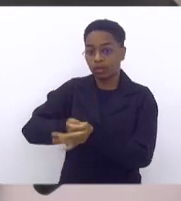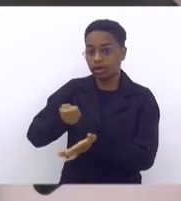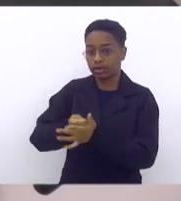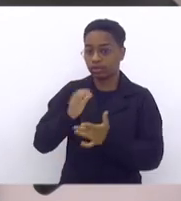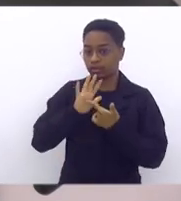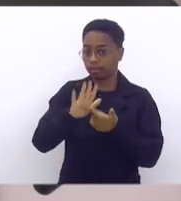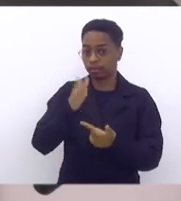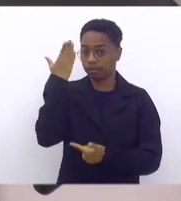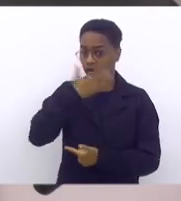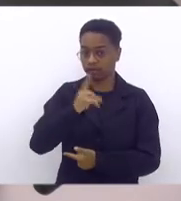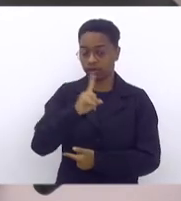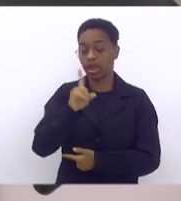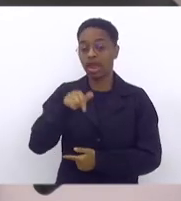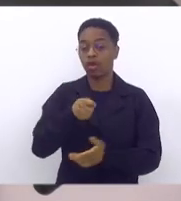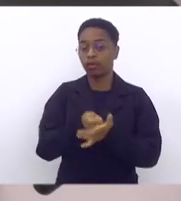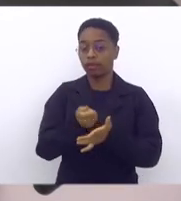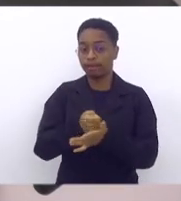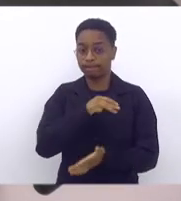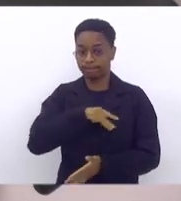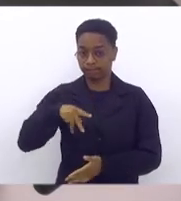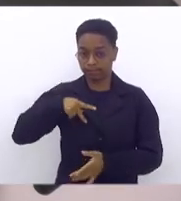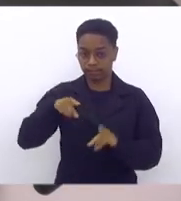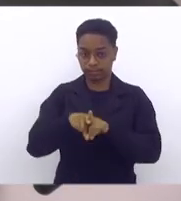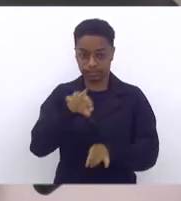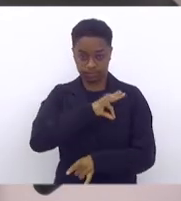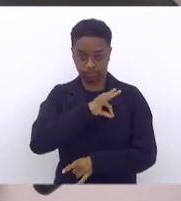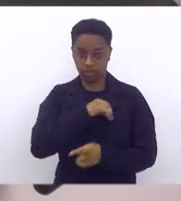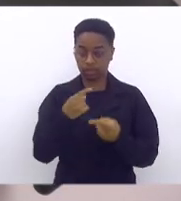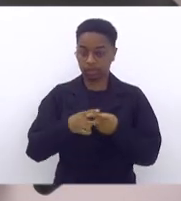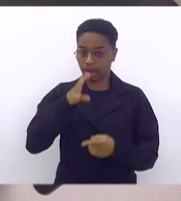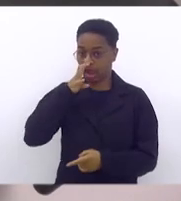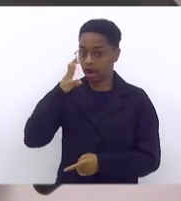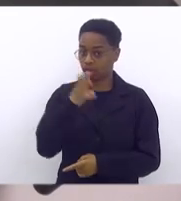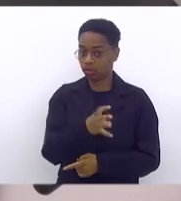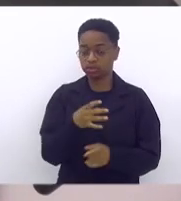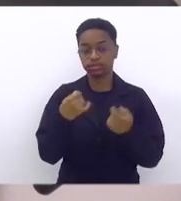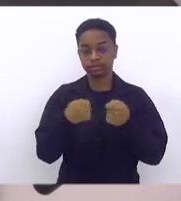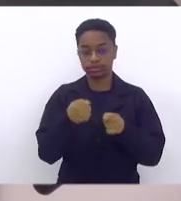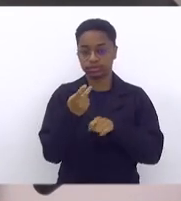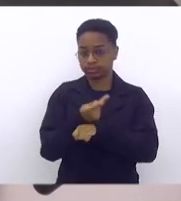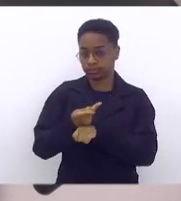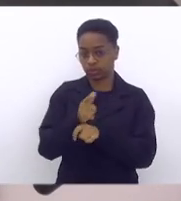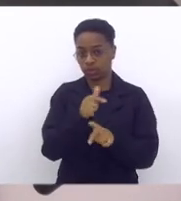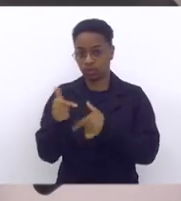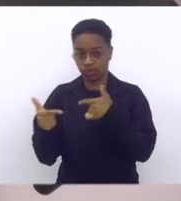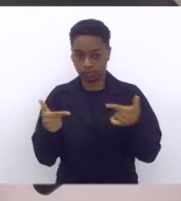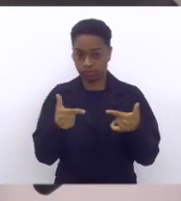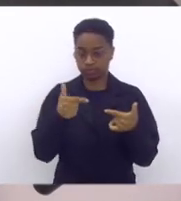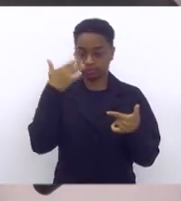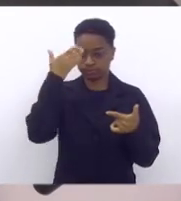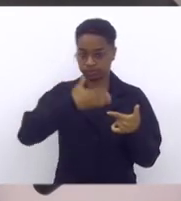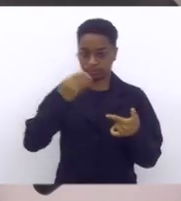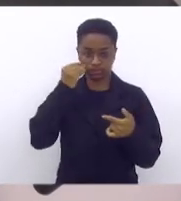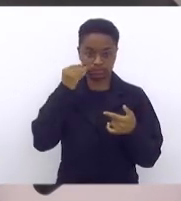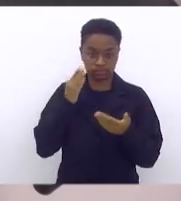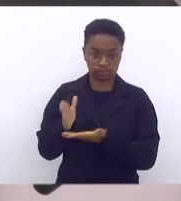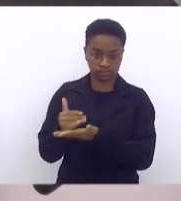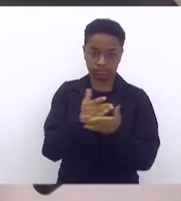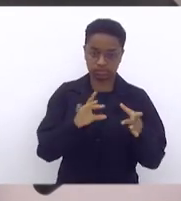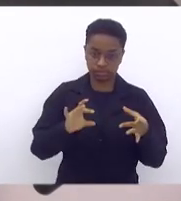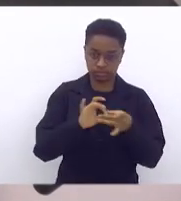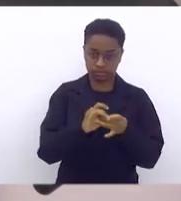Ministério Público, da polícia, que investiga, do Ministério Público que acusa, de buscar outras diligências para corroborar essas provas,